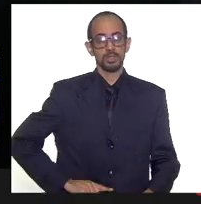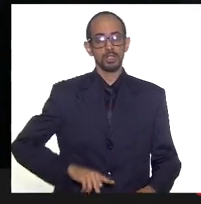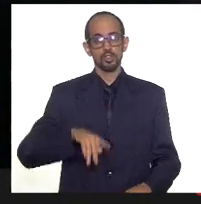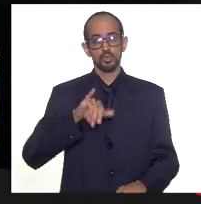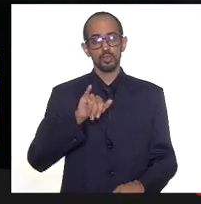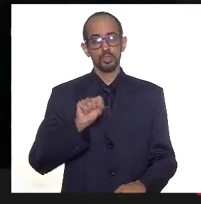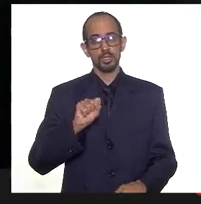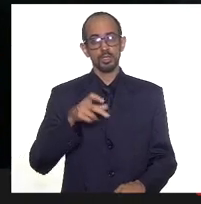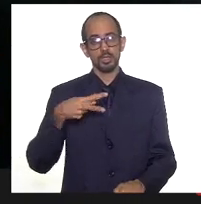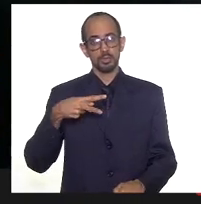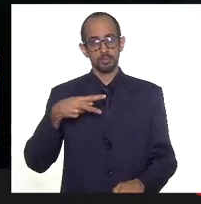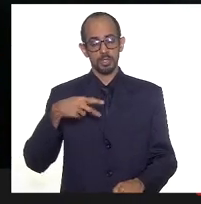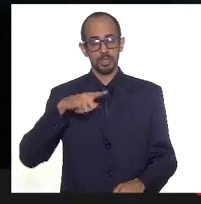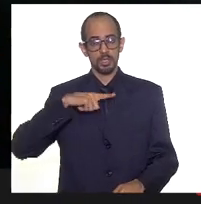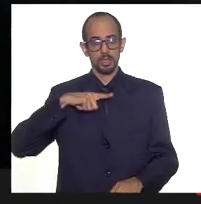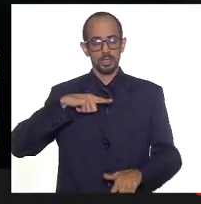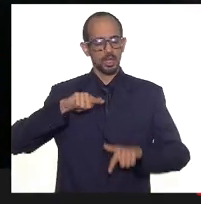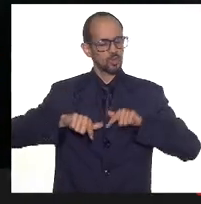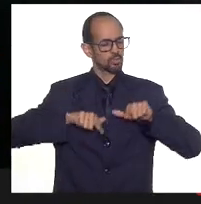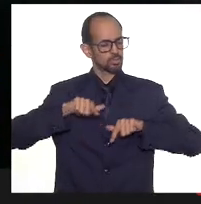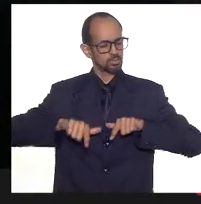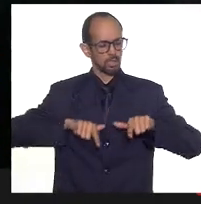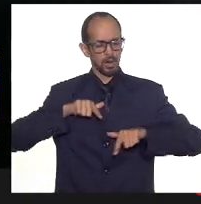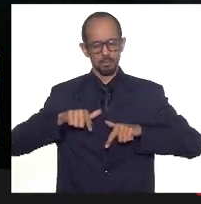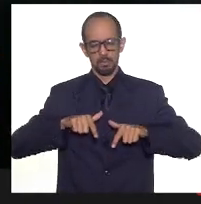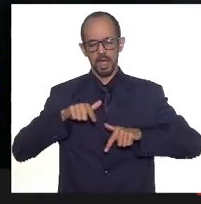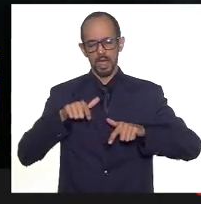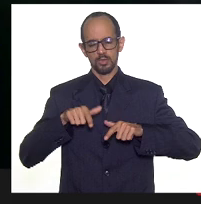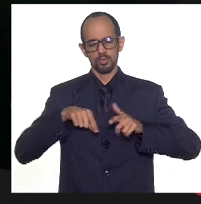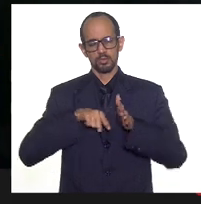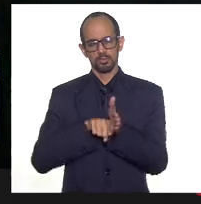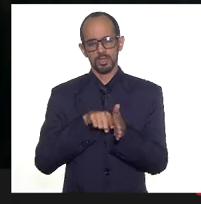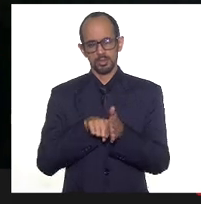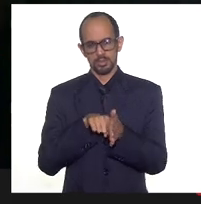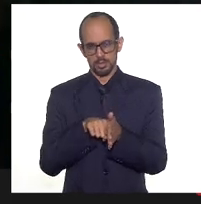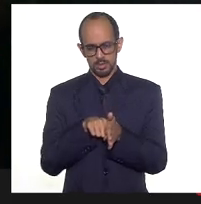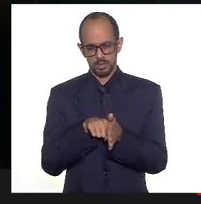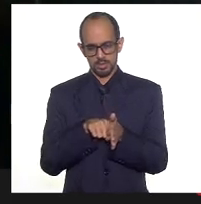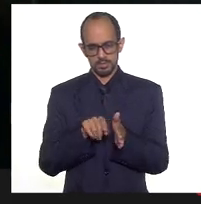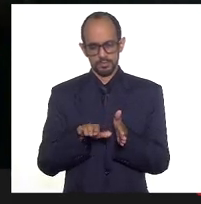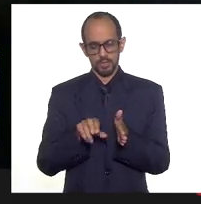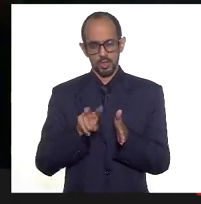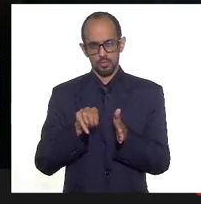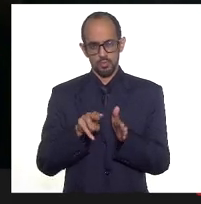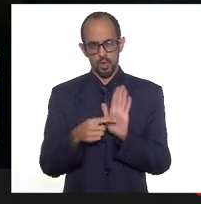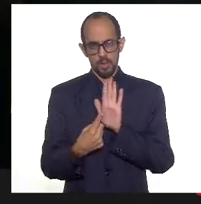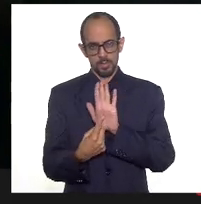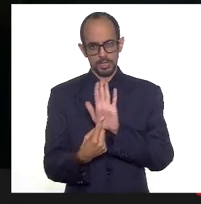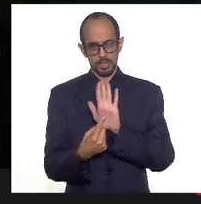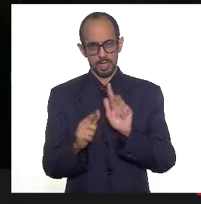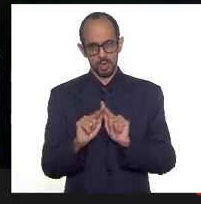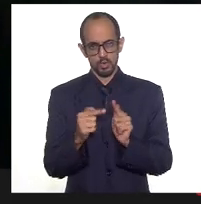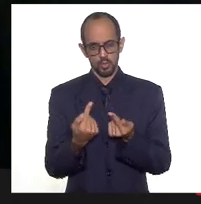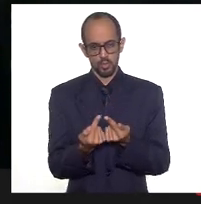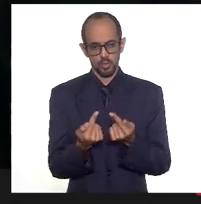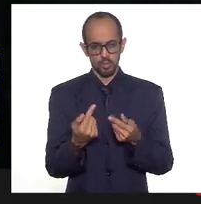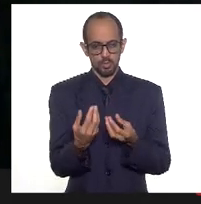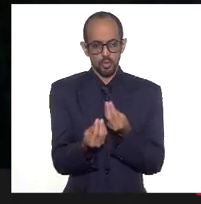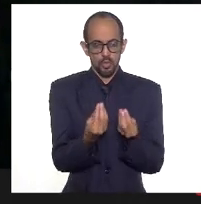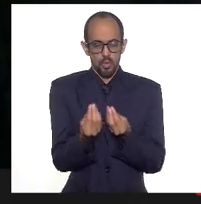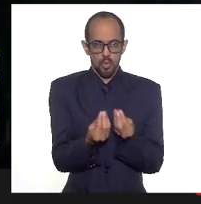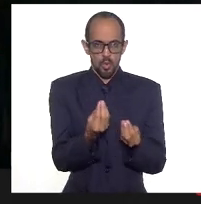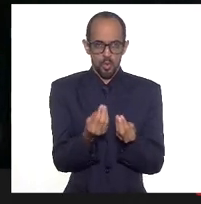um trabalho, o ISP tem um trabalho de pesquisa nesse sentido. Então, eu vou apresentar no grupo como se